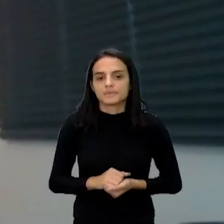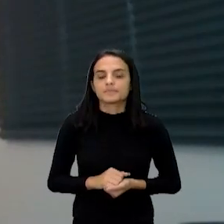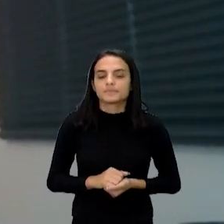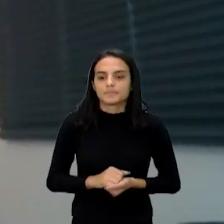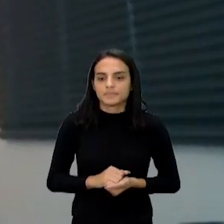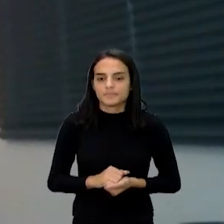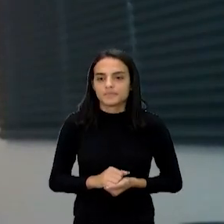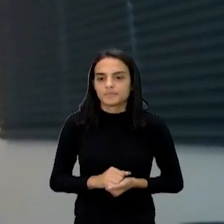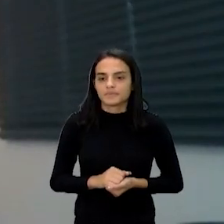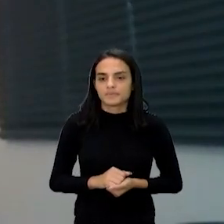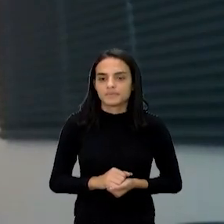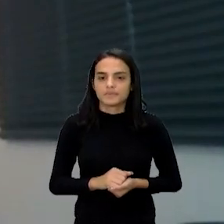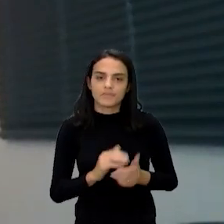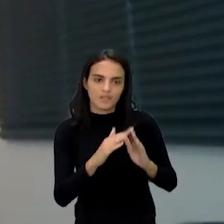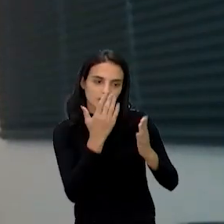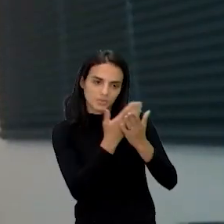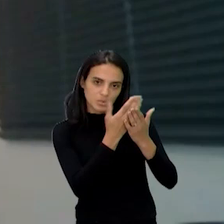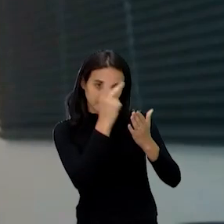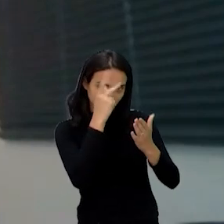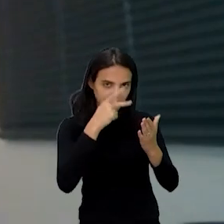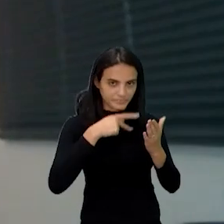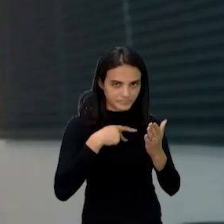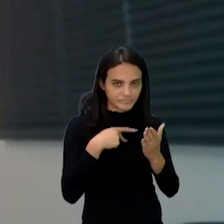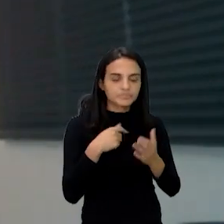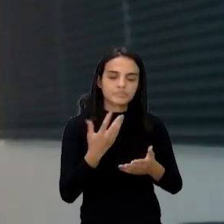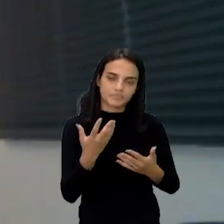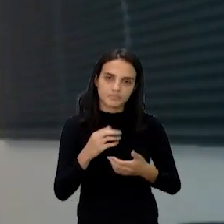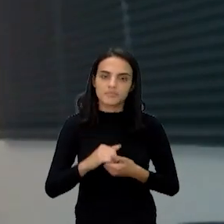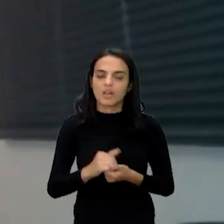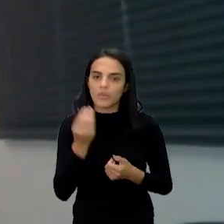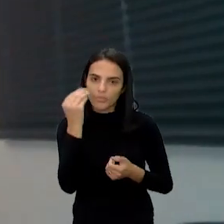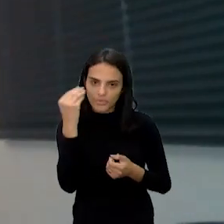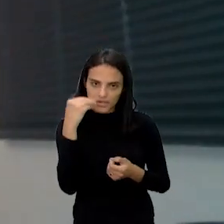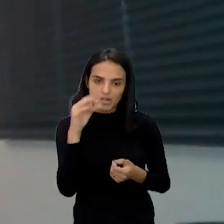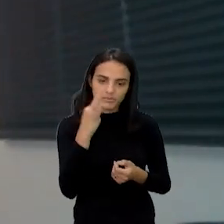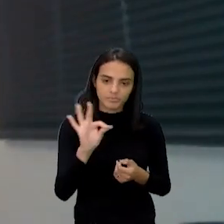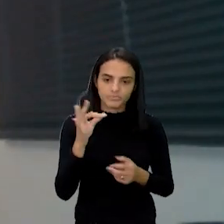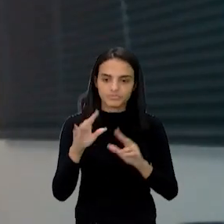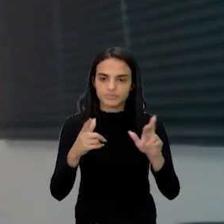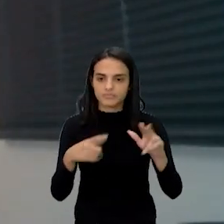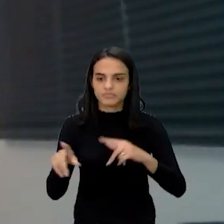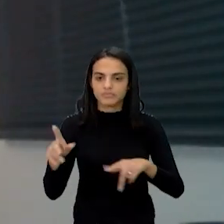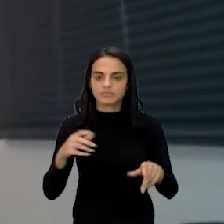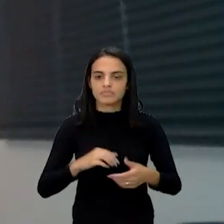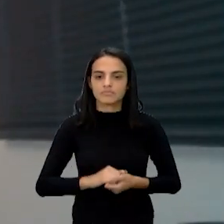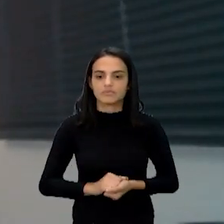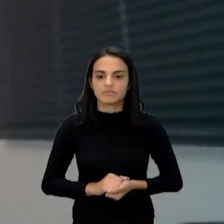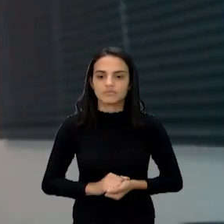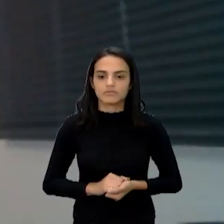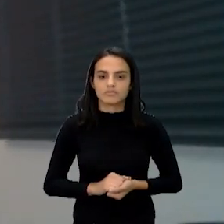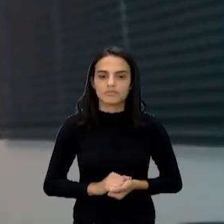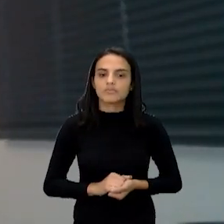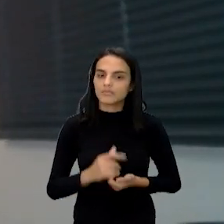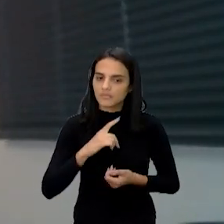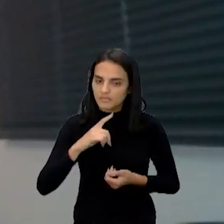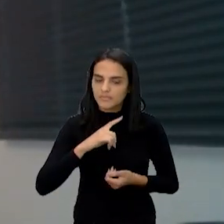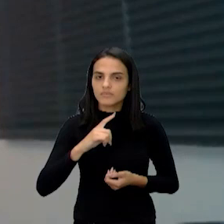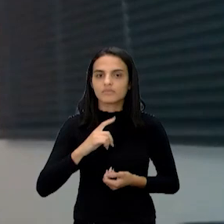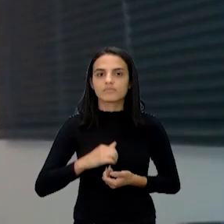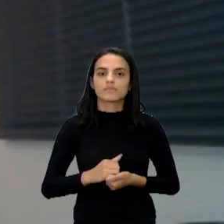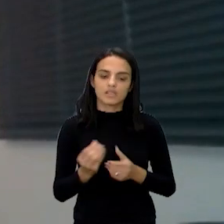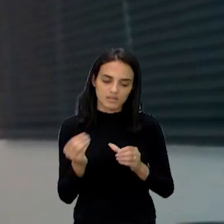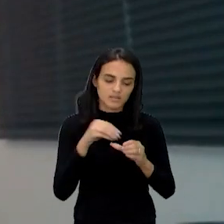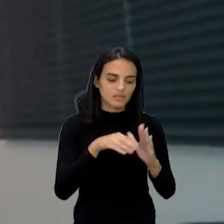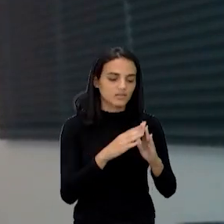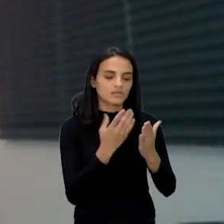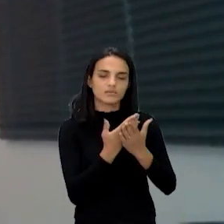particulares, né, para terem outras oportunidades, né, mas a gente pode fomentar esses talentos também, eles existem, eles estão nas